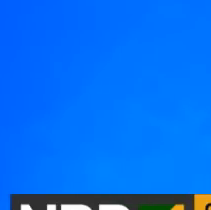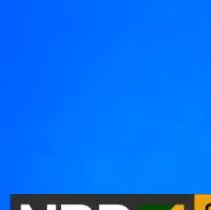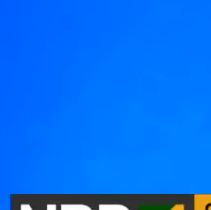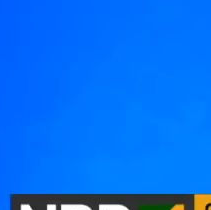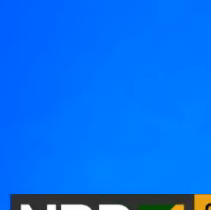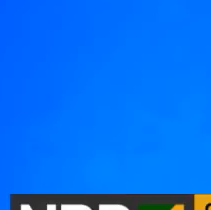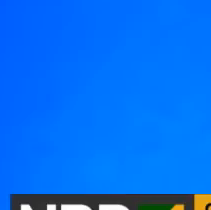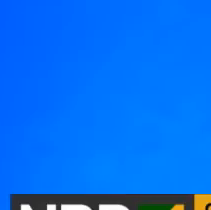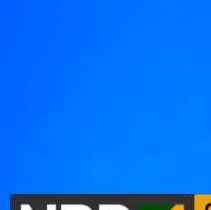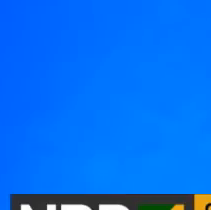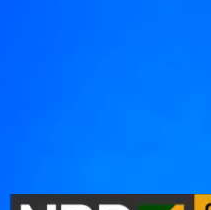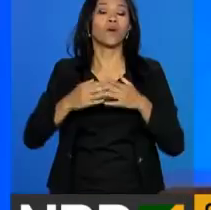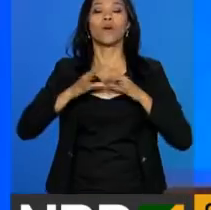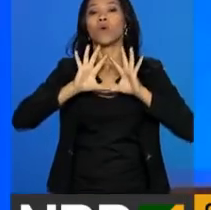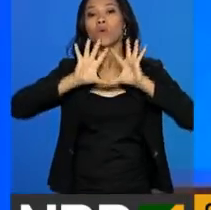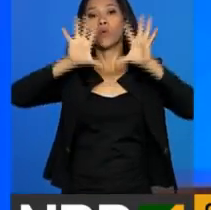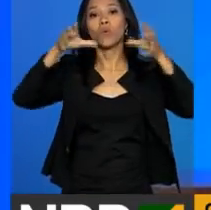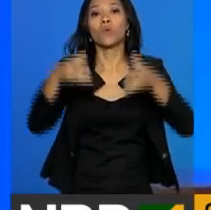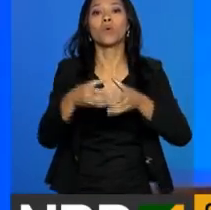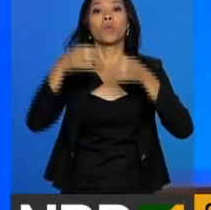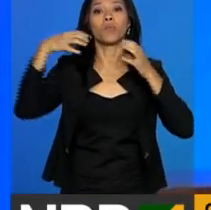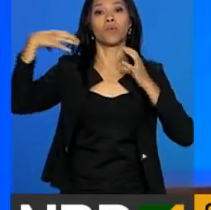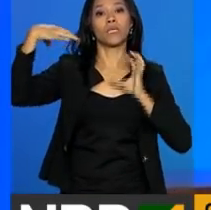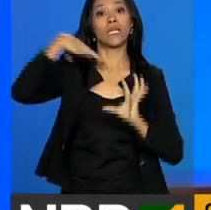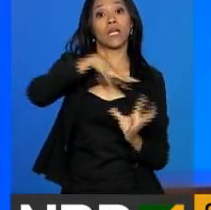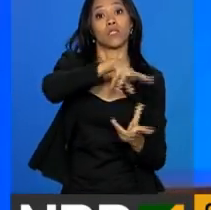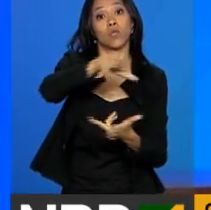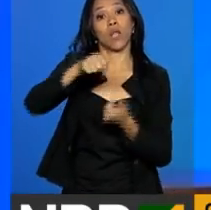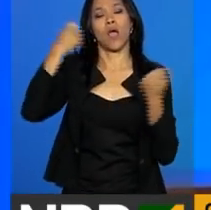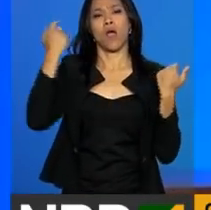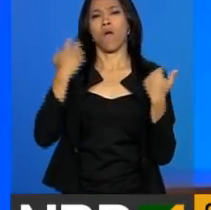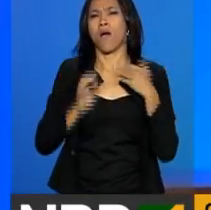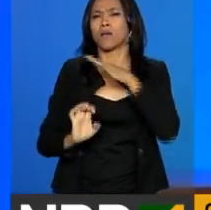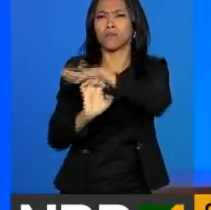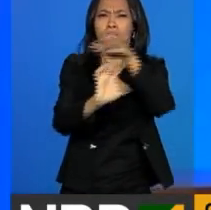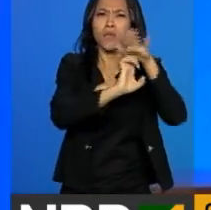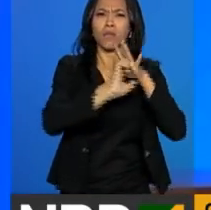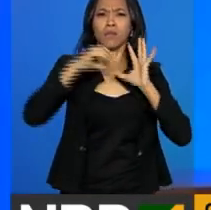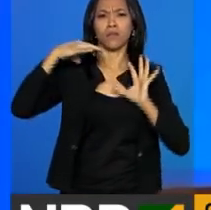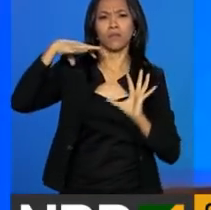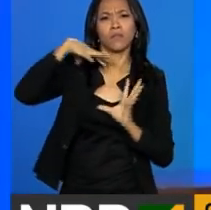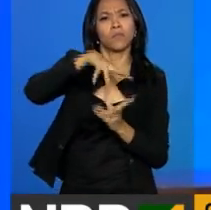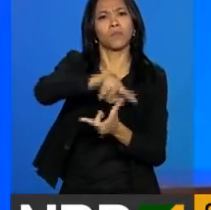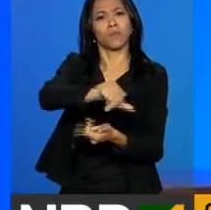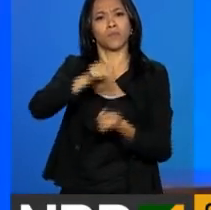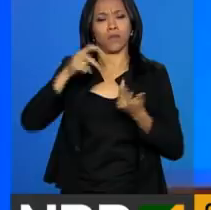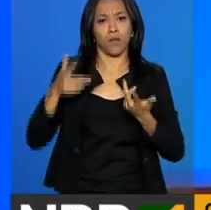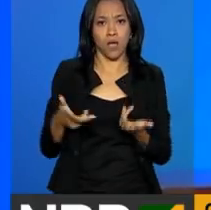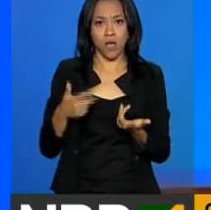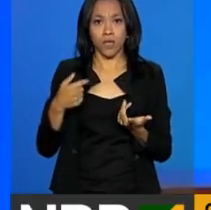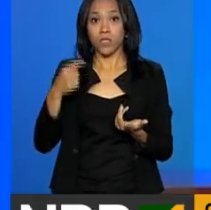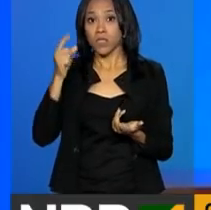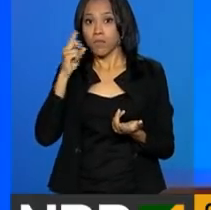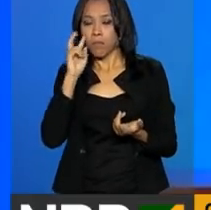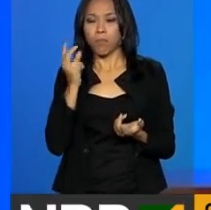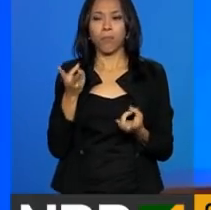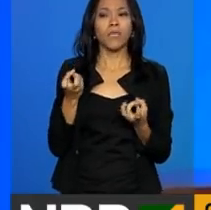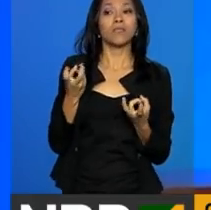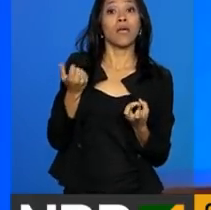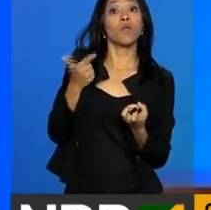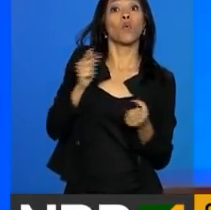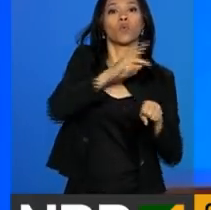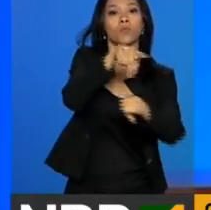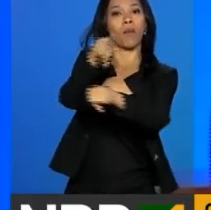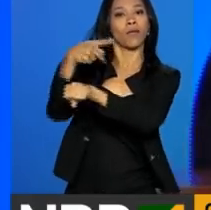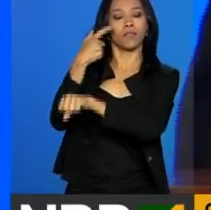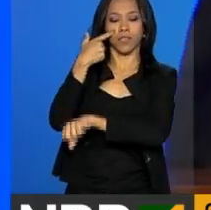comunidade internacional não é o empresariado internacional verifique o outro país ele